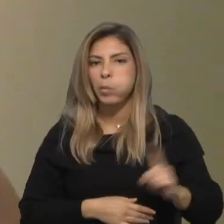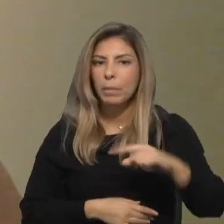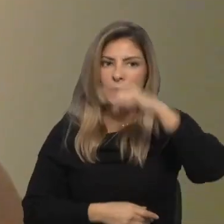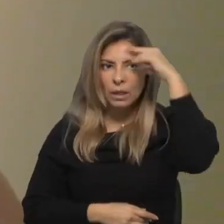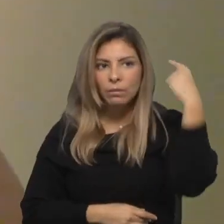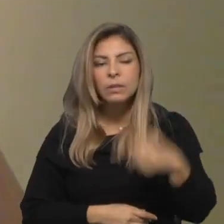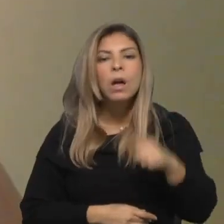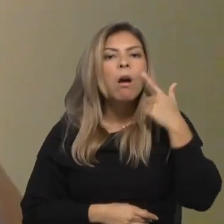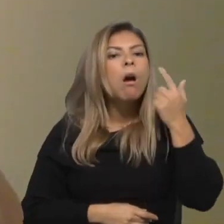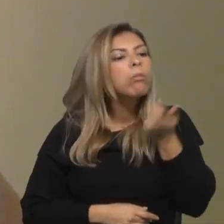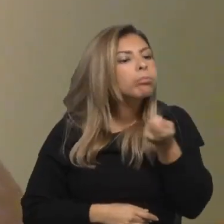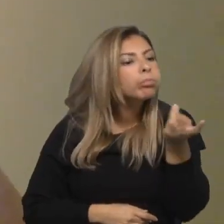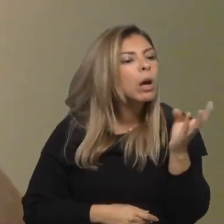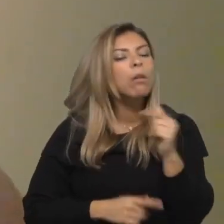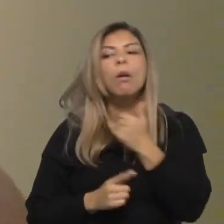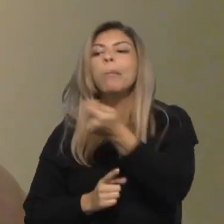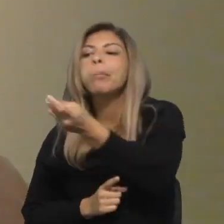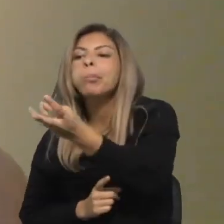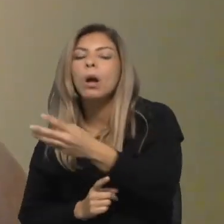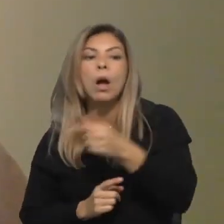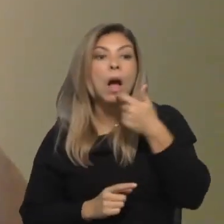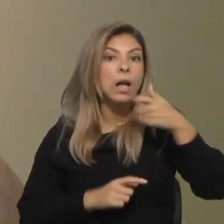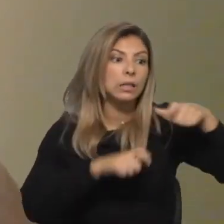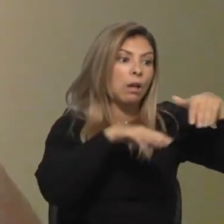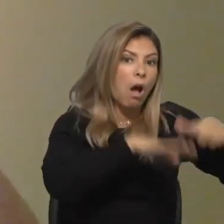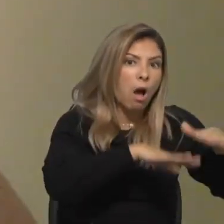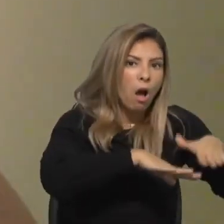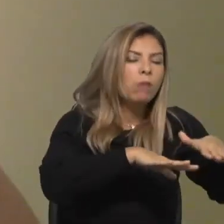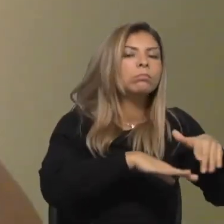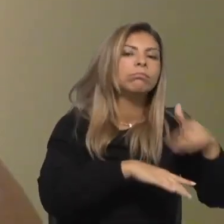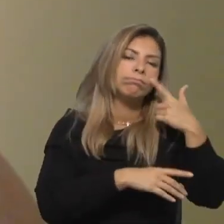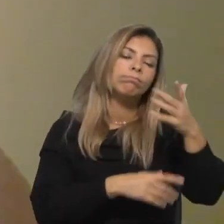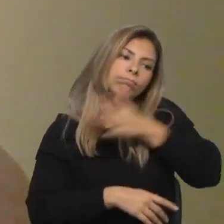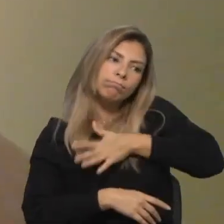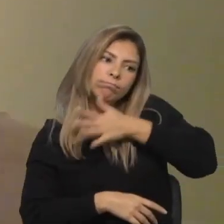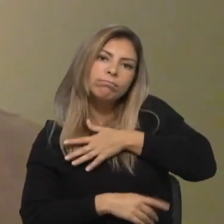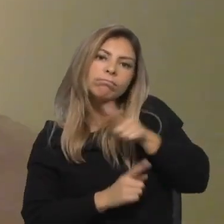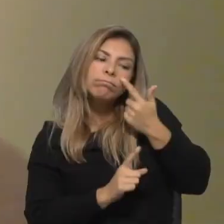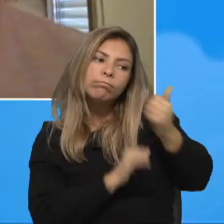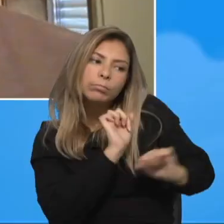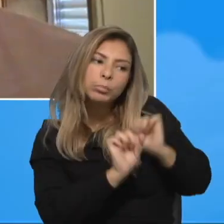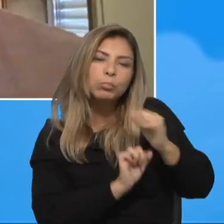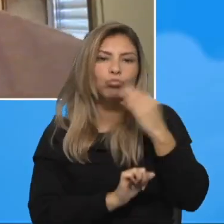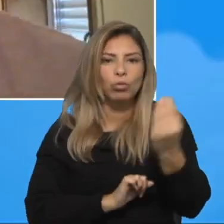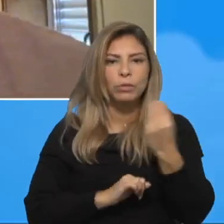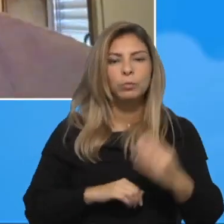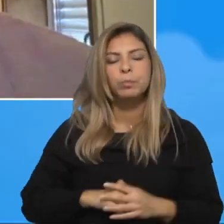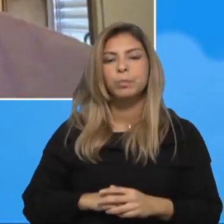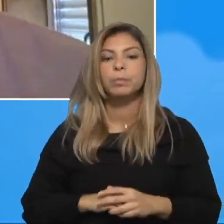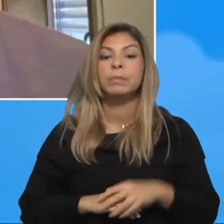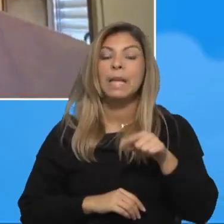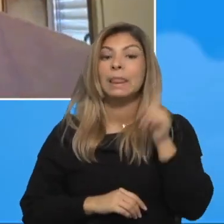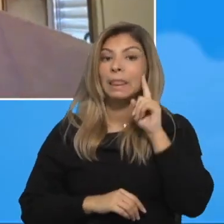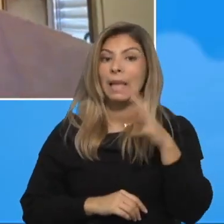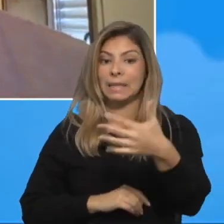estão presentes, contamos sempre com a ajuda de quem lá está presente e quem conhece realmente a realidade desses jovens. Portanto, podemos dizer que este dia